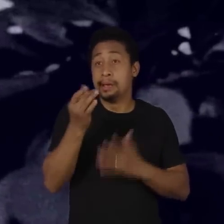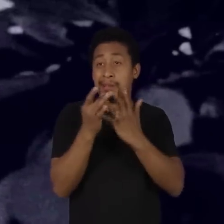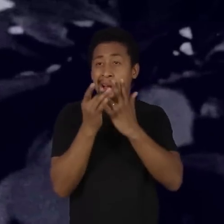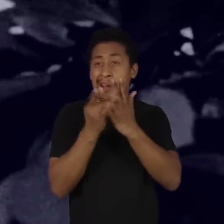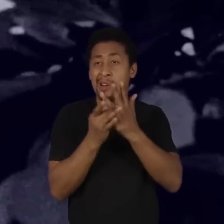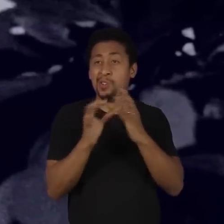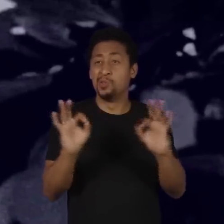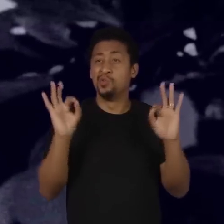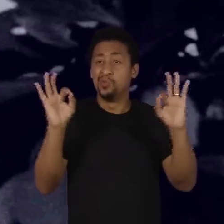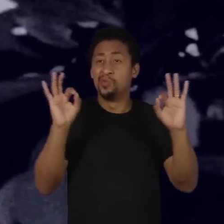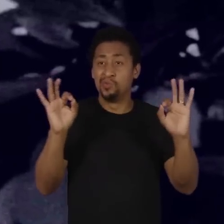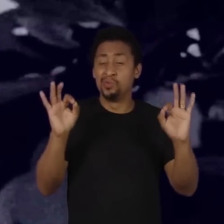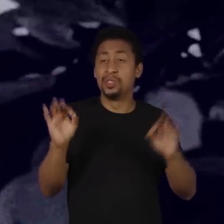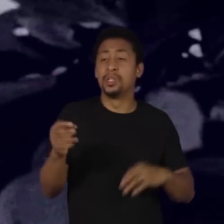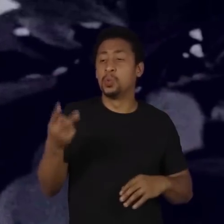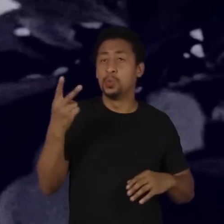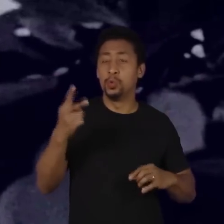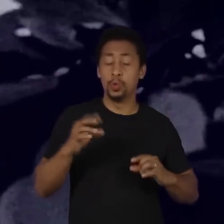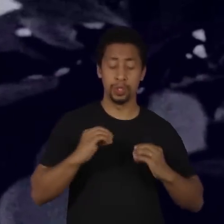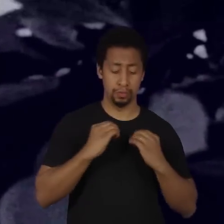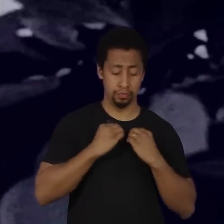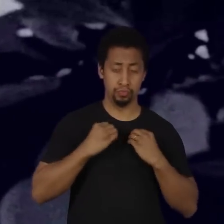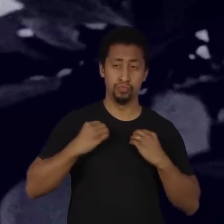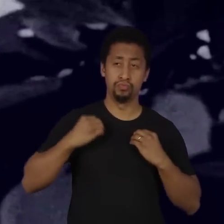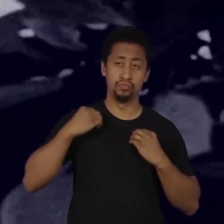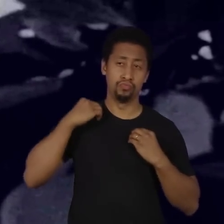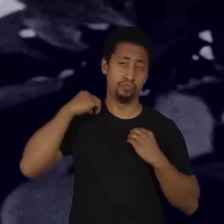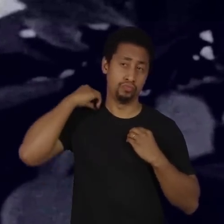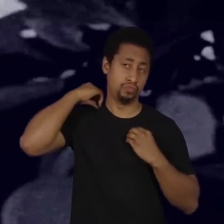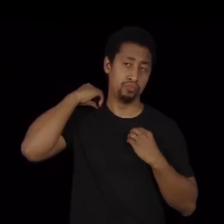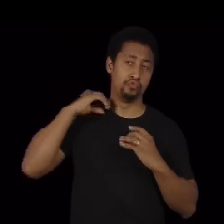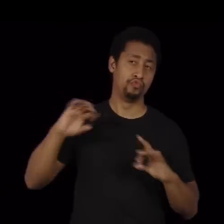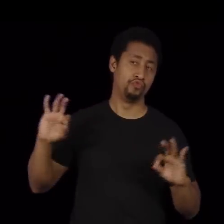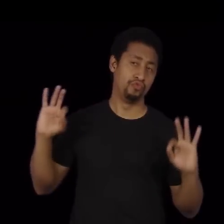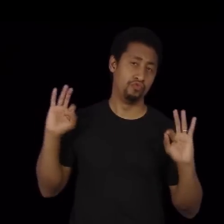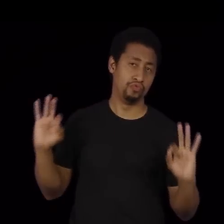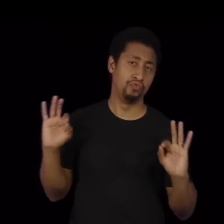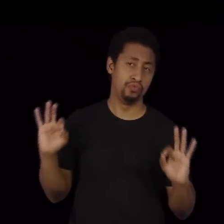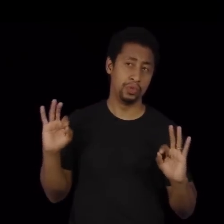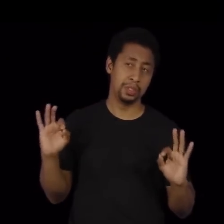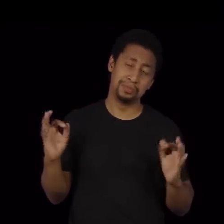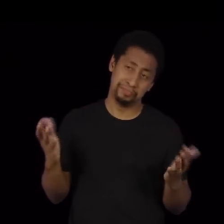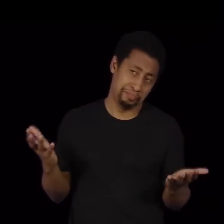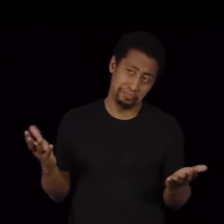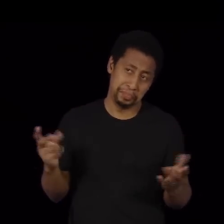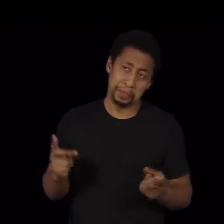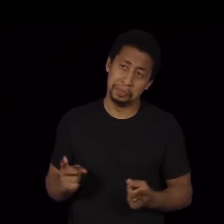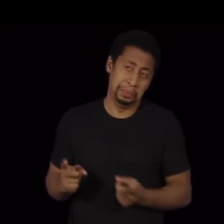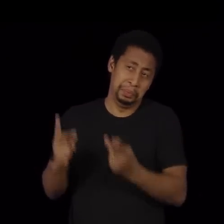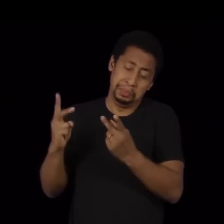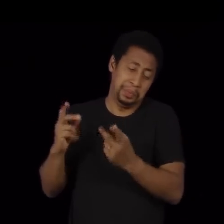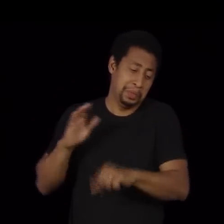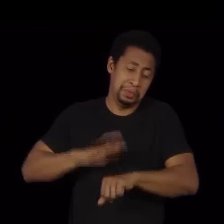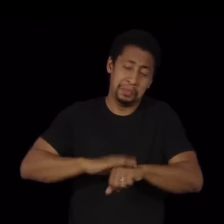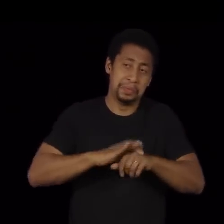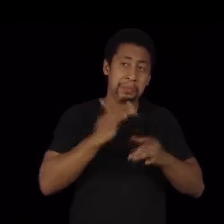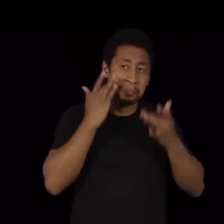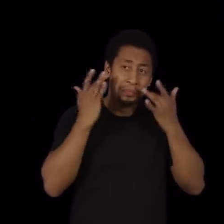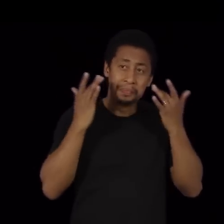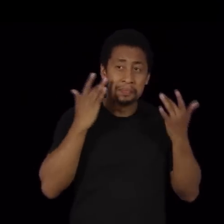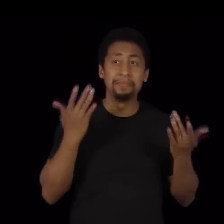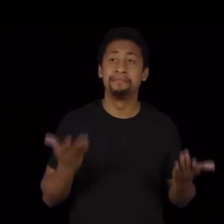2 colares de pérola. Maria Alice vendia joia, né? Bilbao,